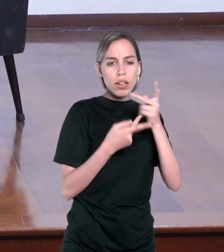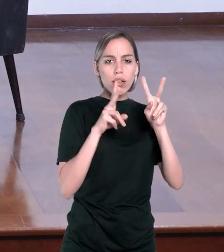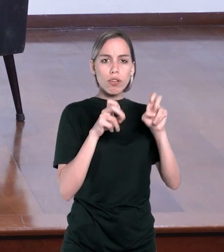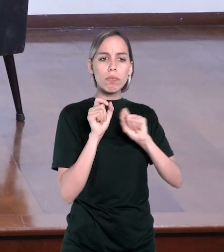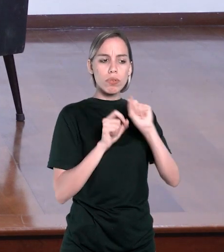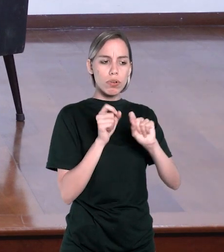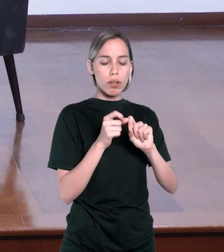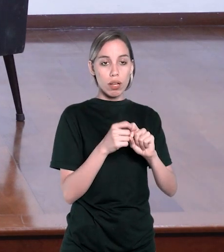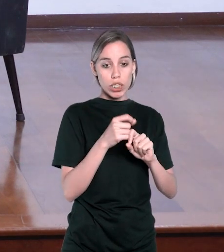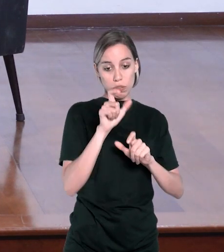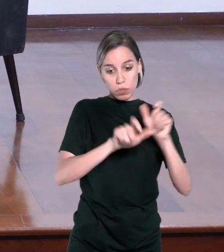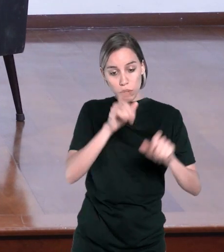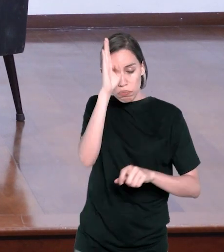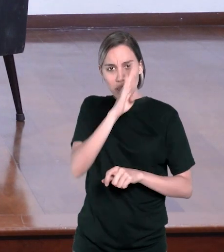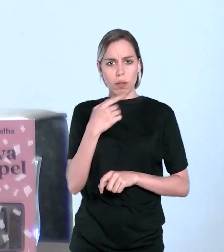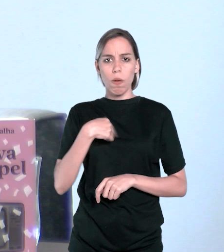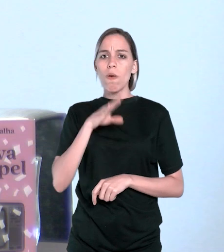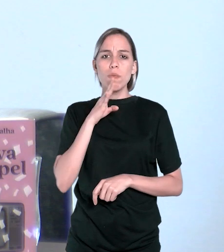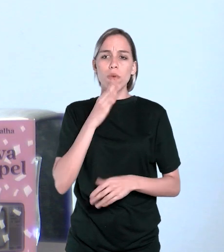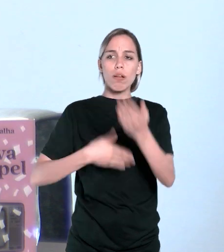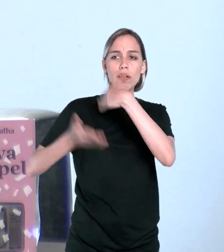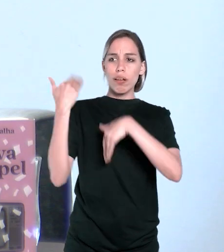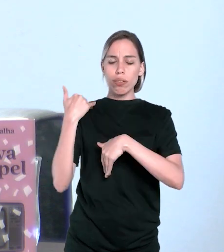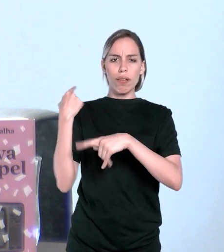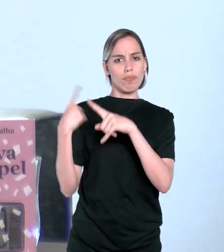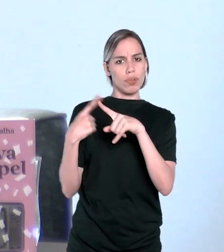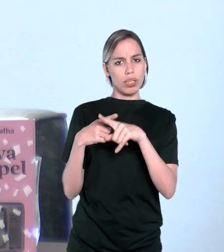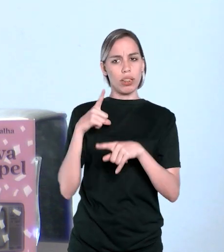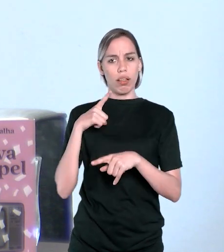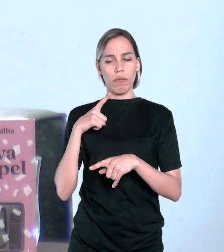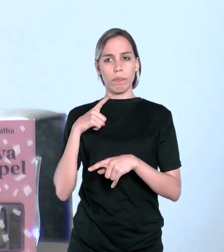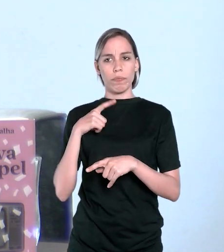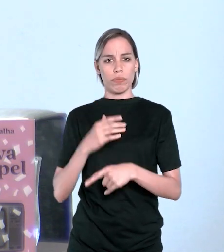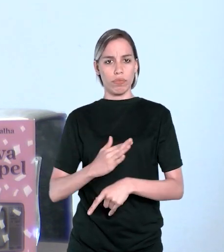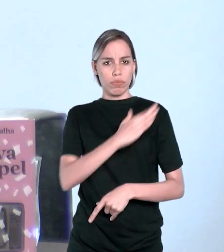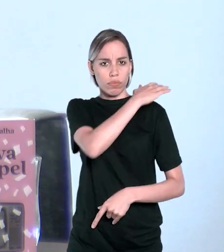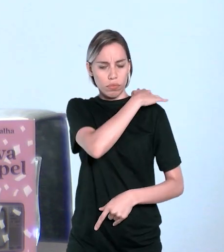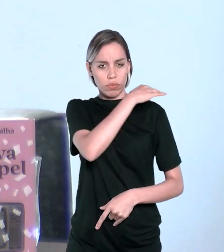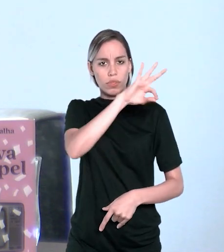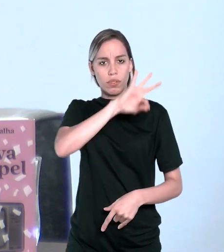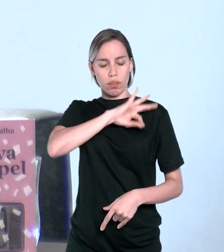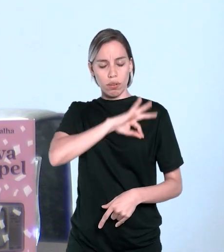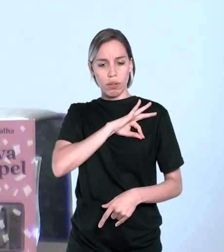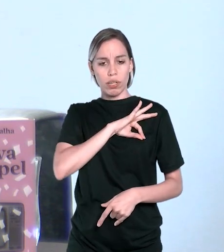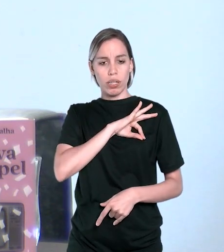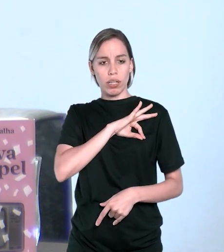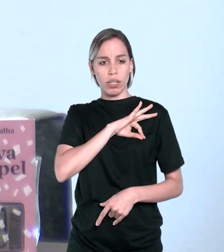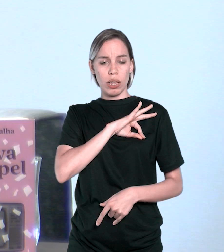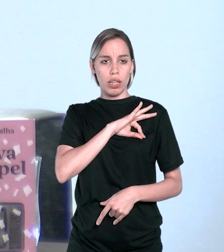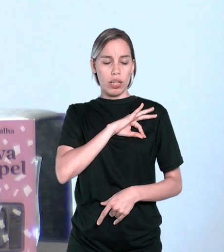passado dele, muito causado pela ditadura militar, né? Houve durante a ditadura militar um processo